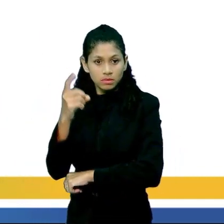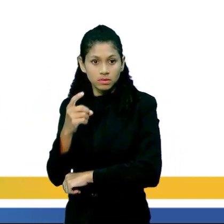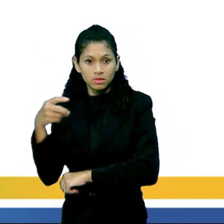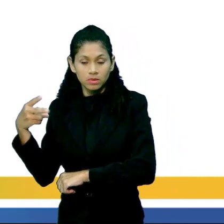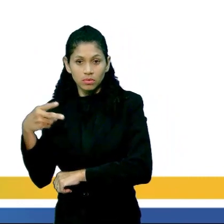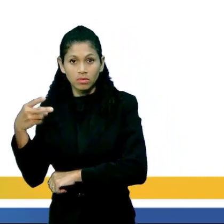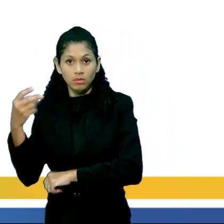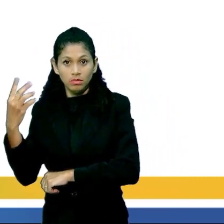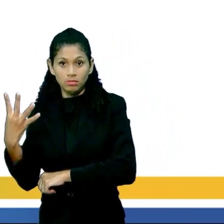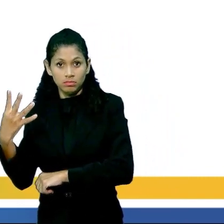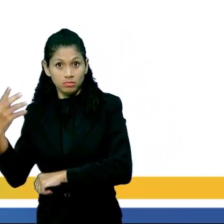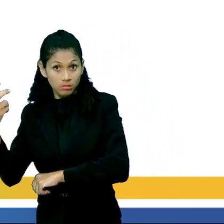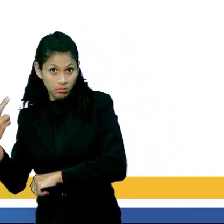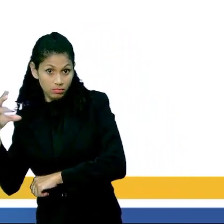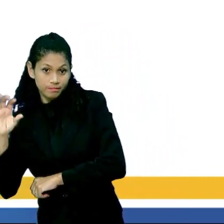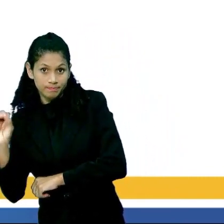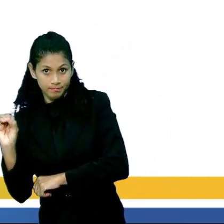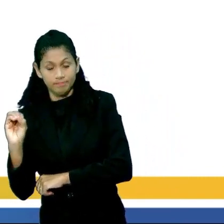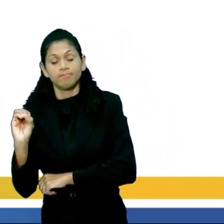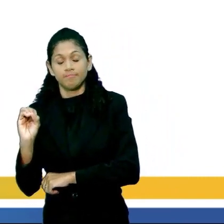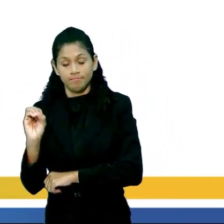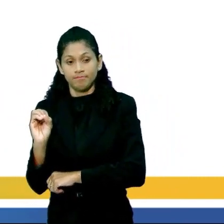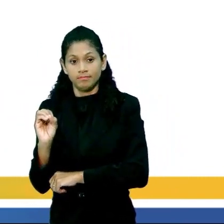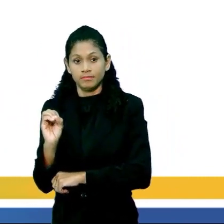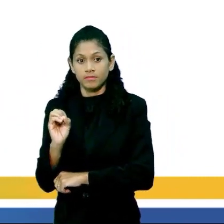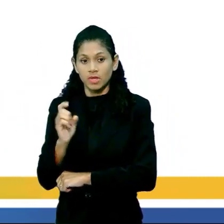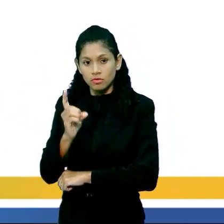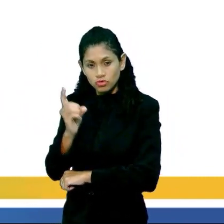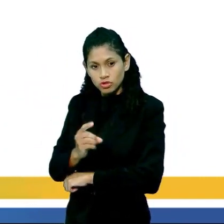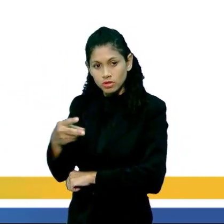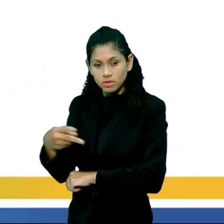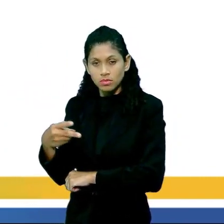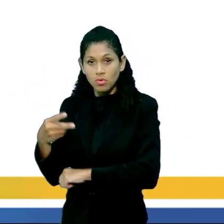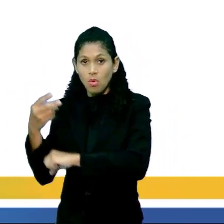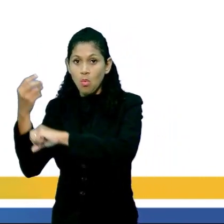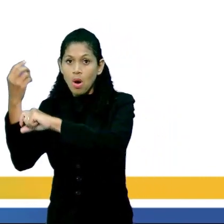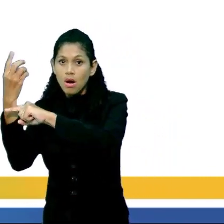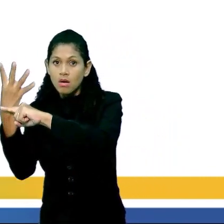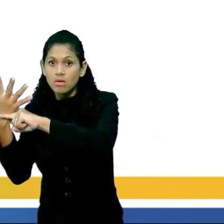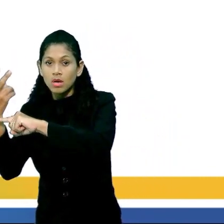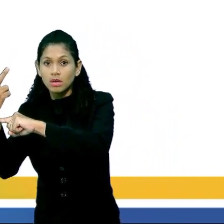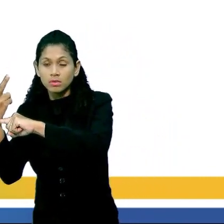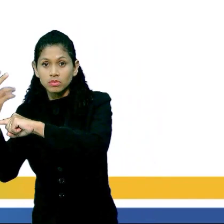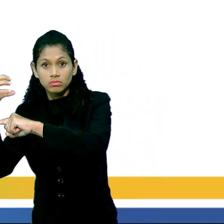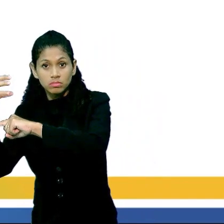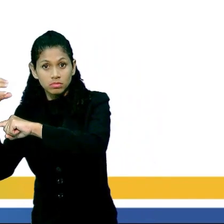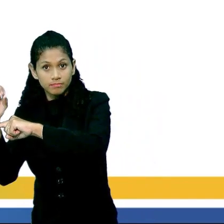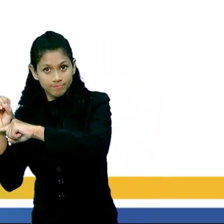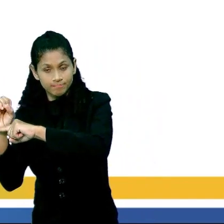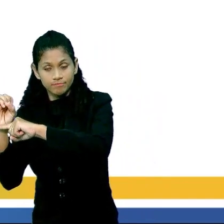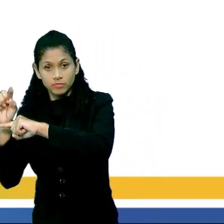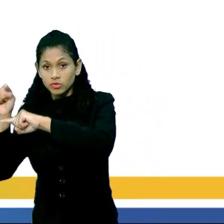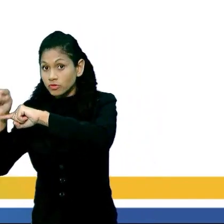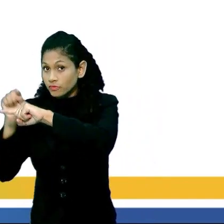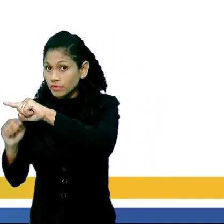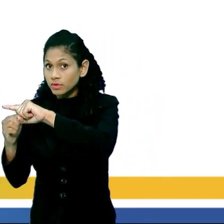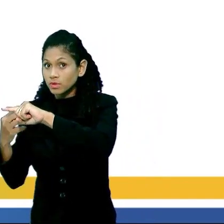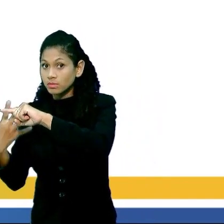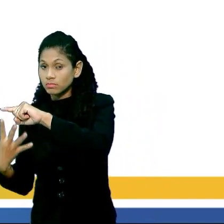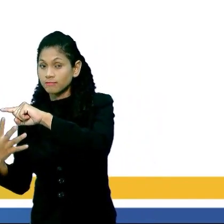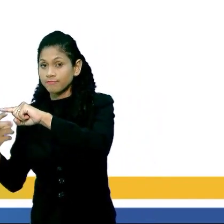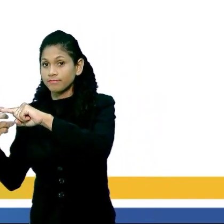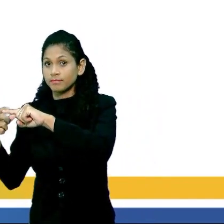ó, x é igual a 420 dividido para 47. X é